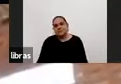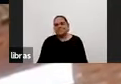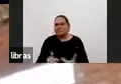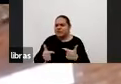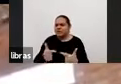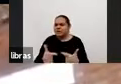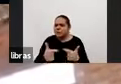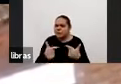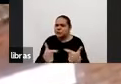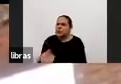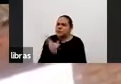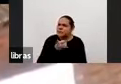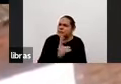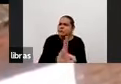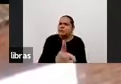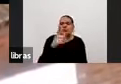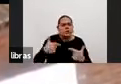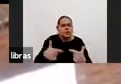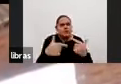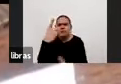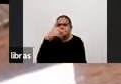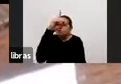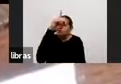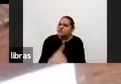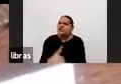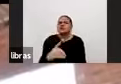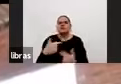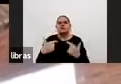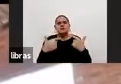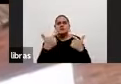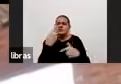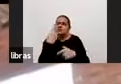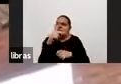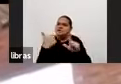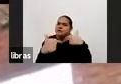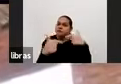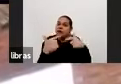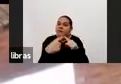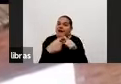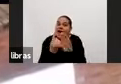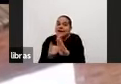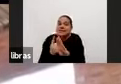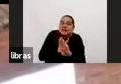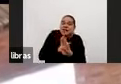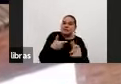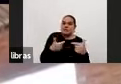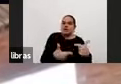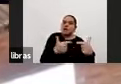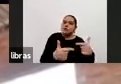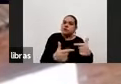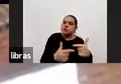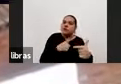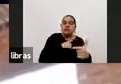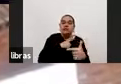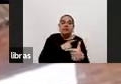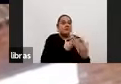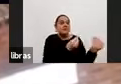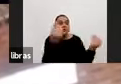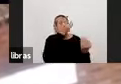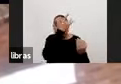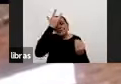mesmo pelos seus direitos, pelos seus trabalhos, porque atrás de toda essa luta de vocês estão todo esse pessoal que estava aqui